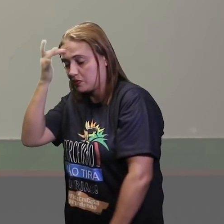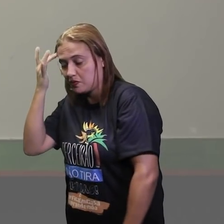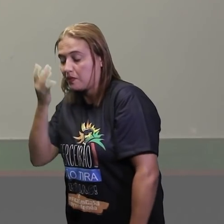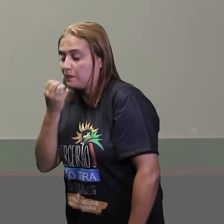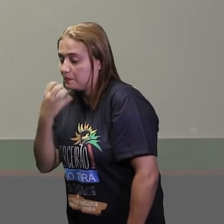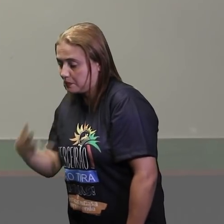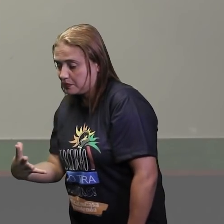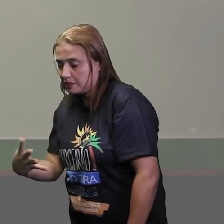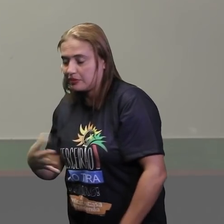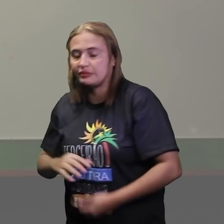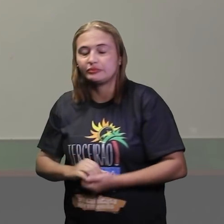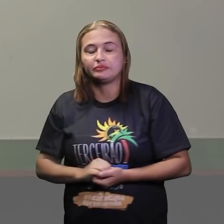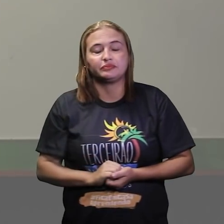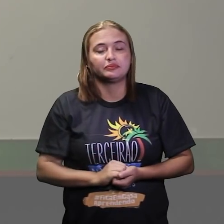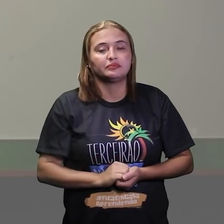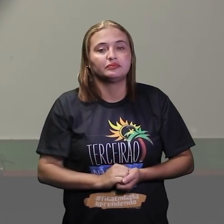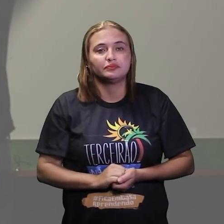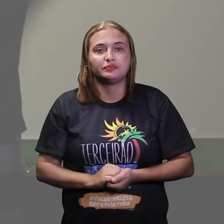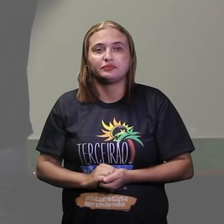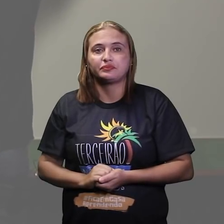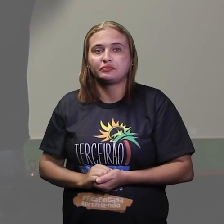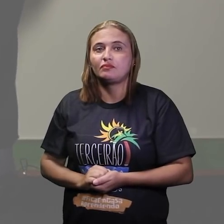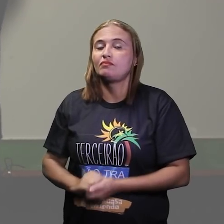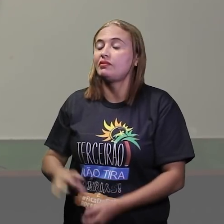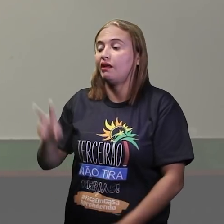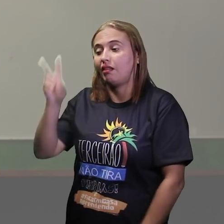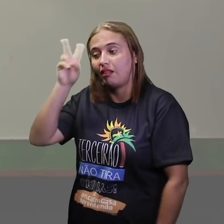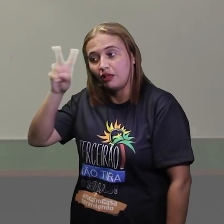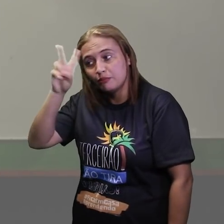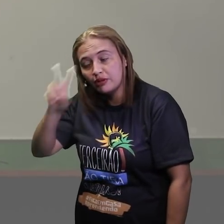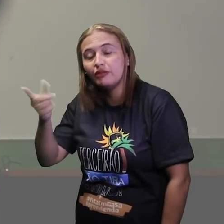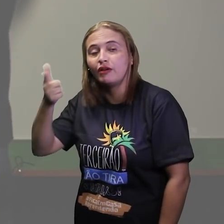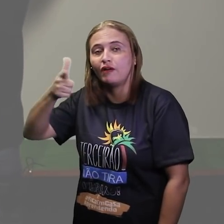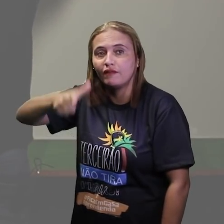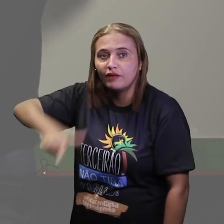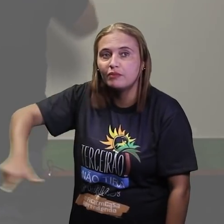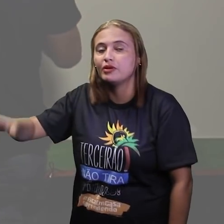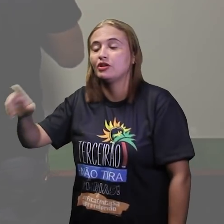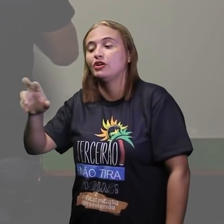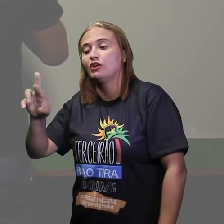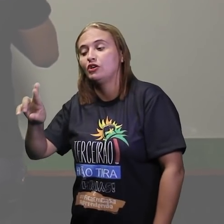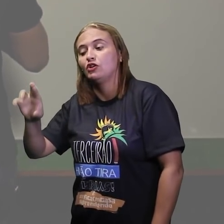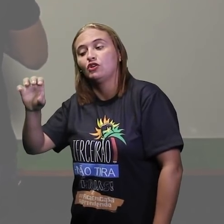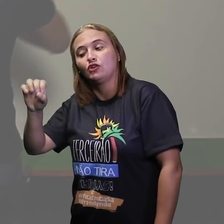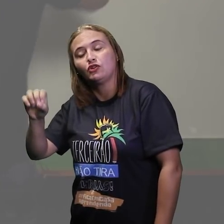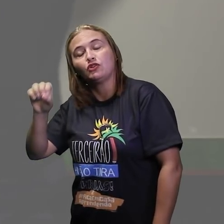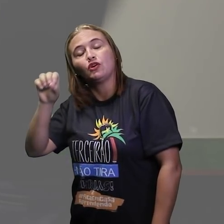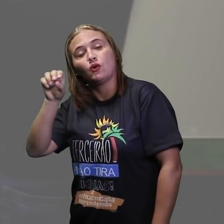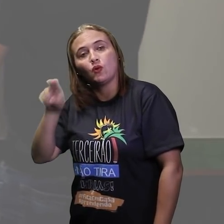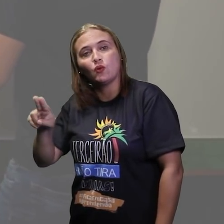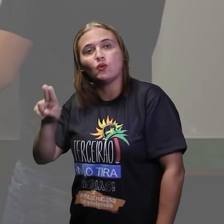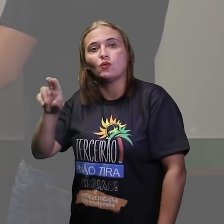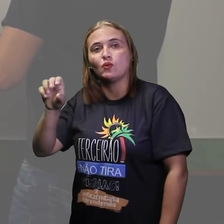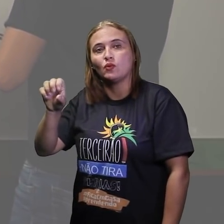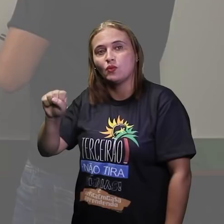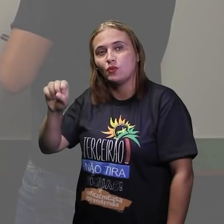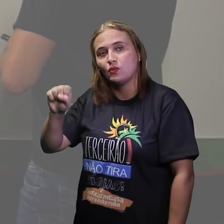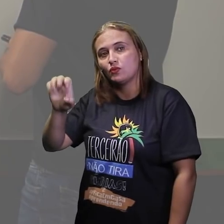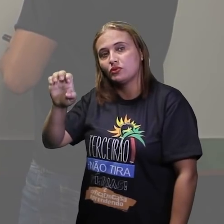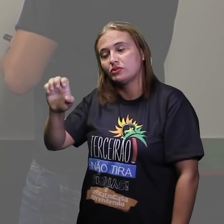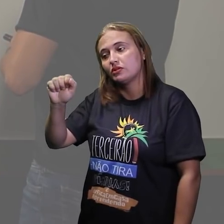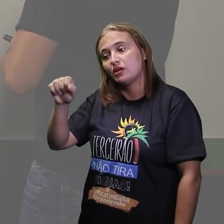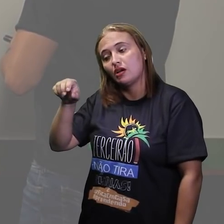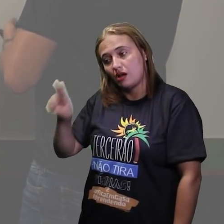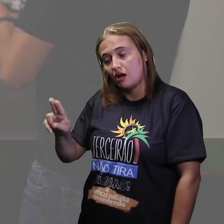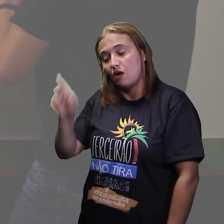nesses detalhes. Então, o estado de natureza também existe nesse rapaz, certo? Só que o homem é